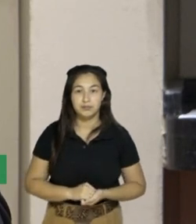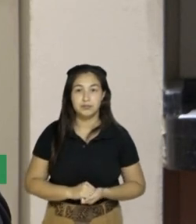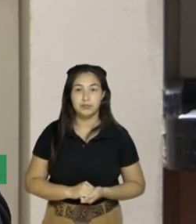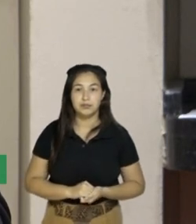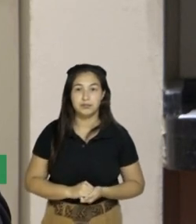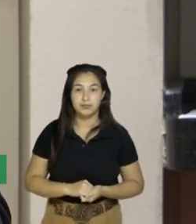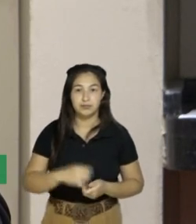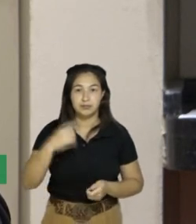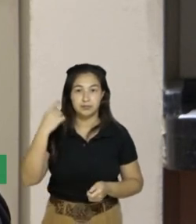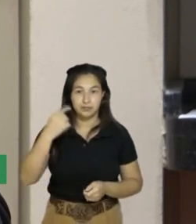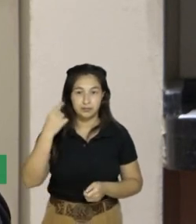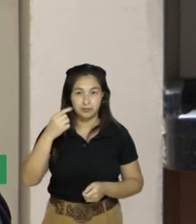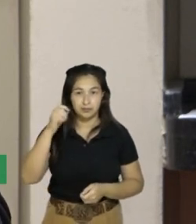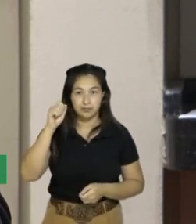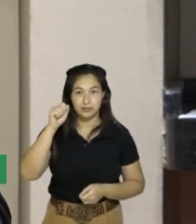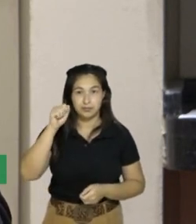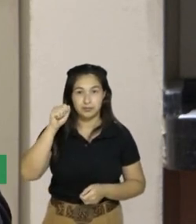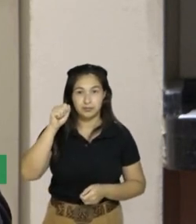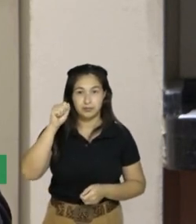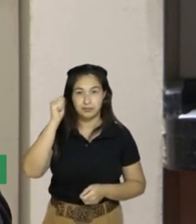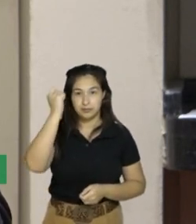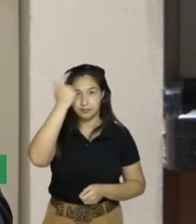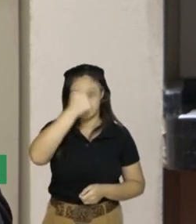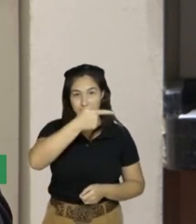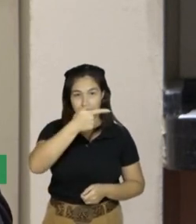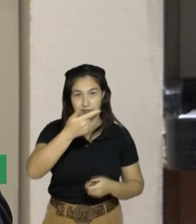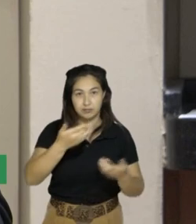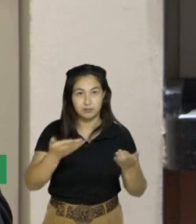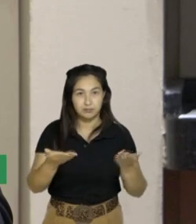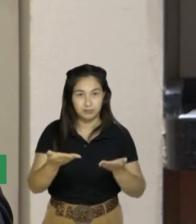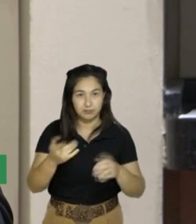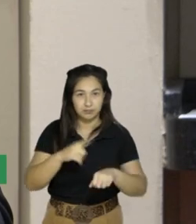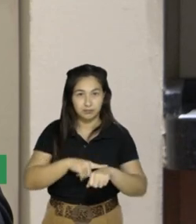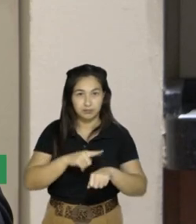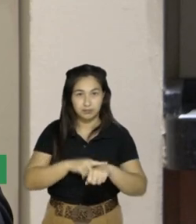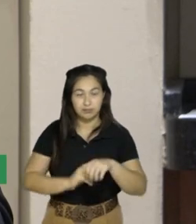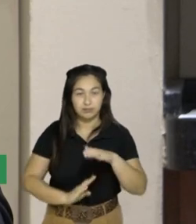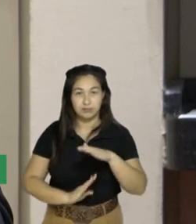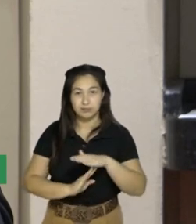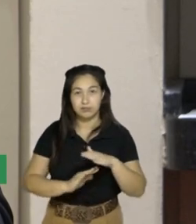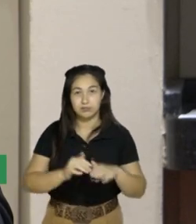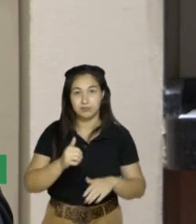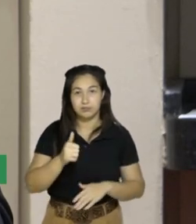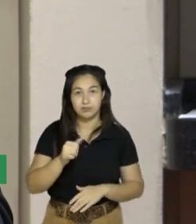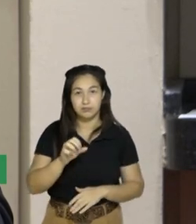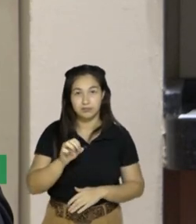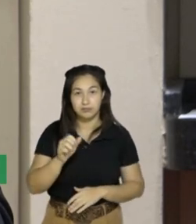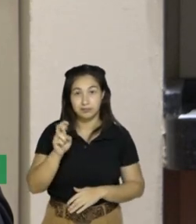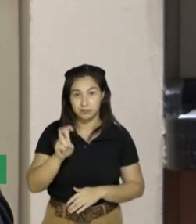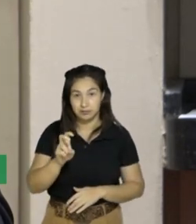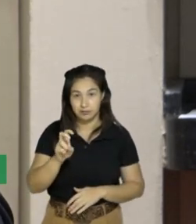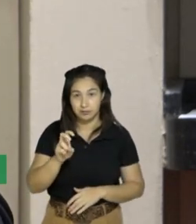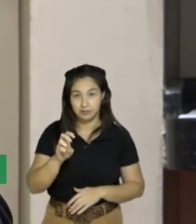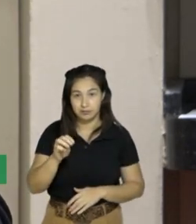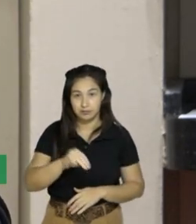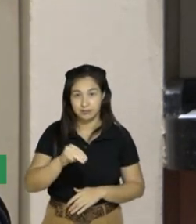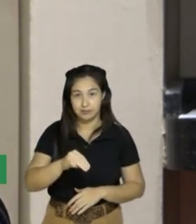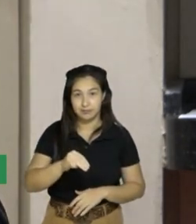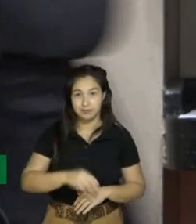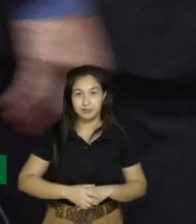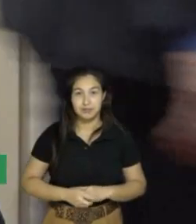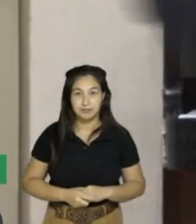Deputado Altair Silva vossa excelência tem o tempo de até 5 minutos